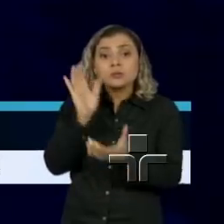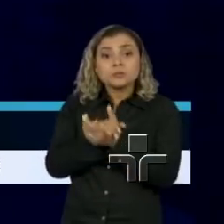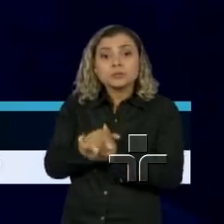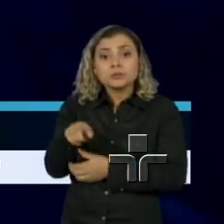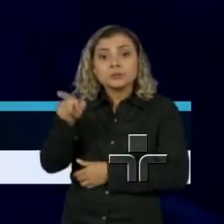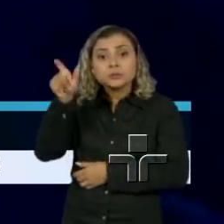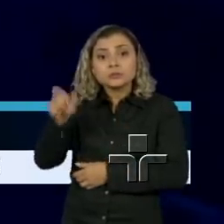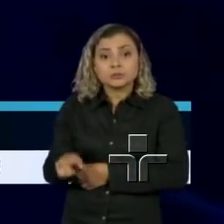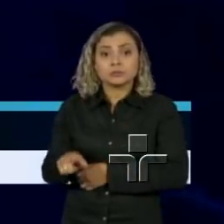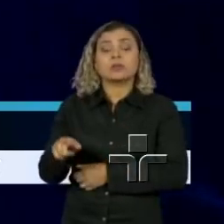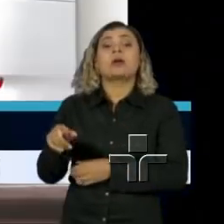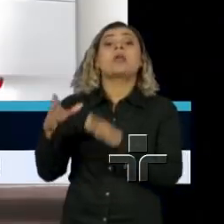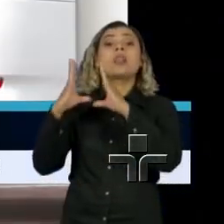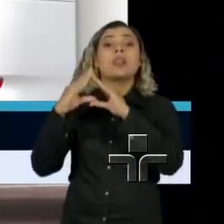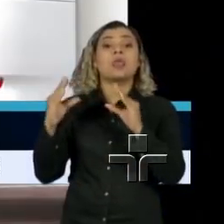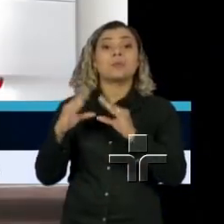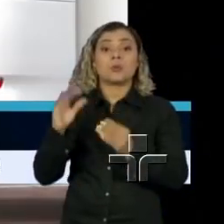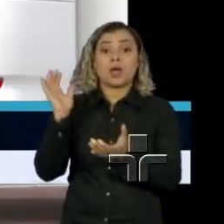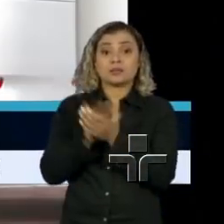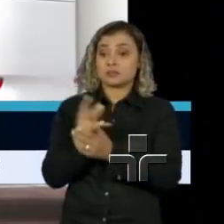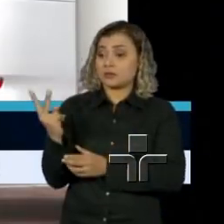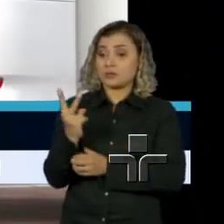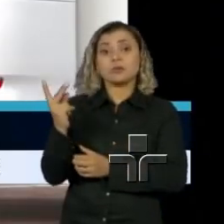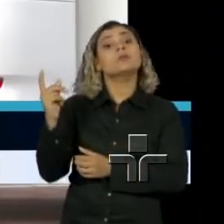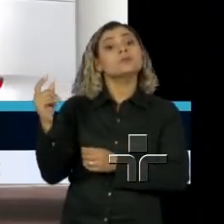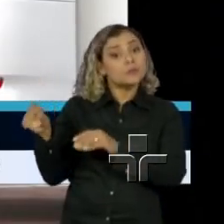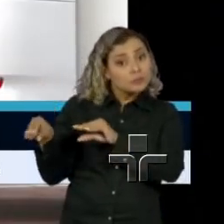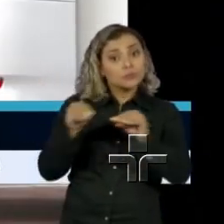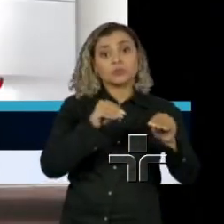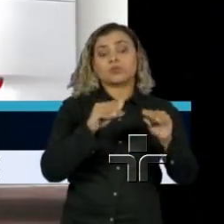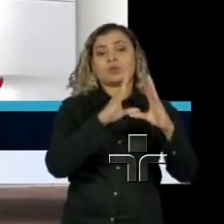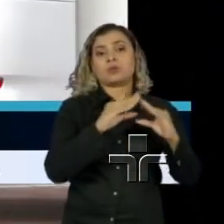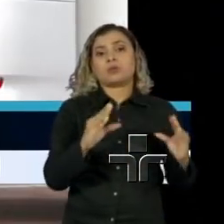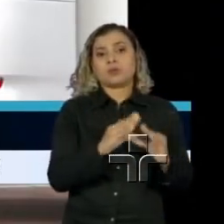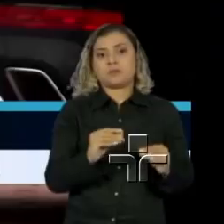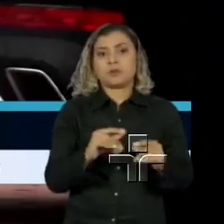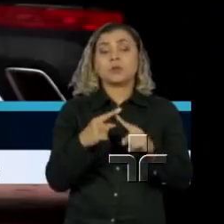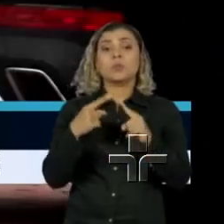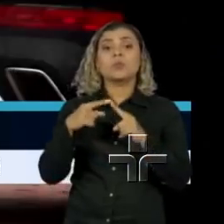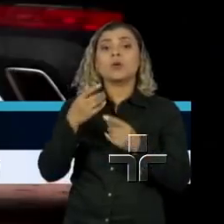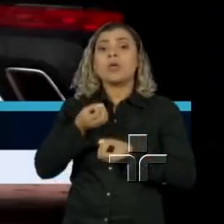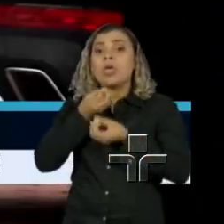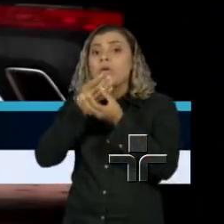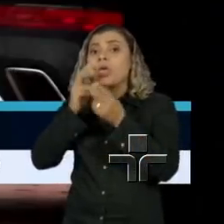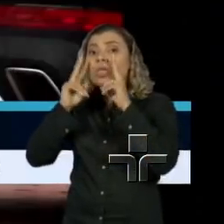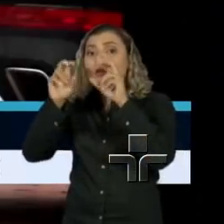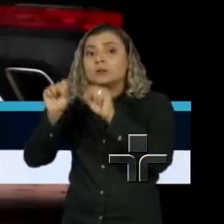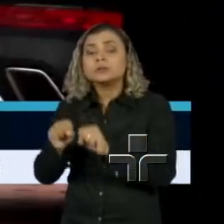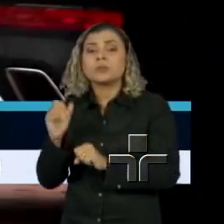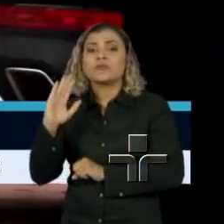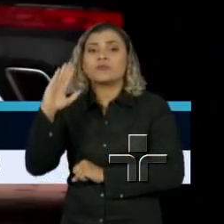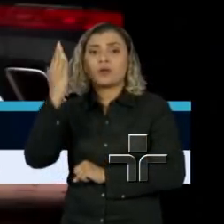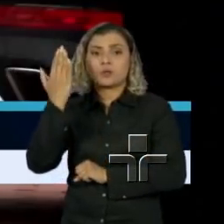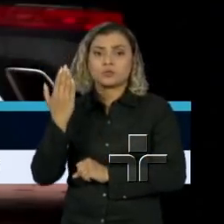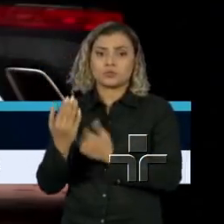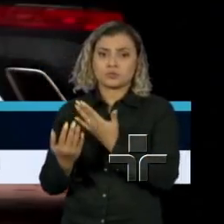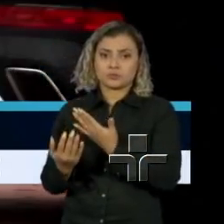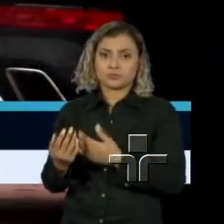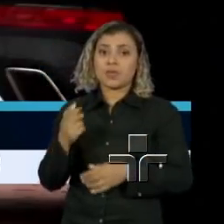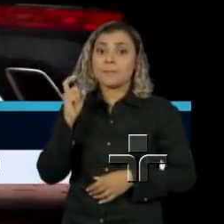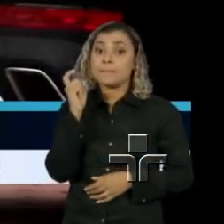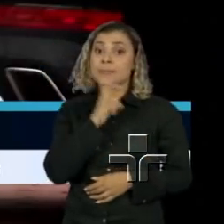O casal está no Líbano. Carol Ghosn é acusada de falso testemunho. Segundo os promotores, ela